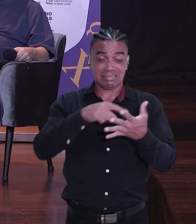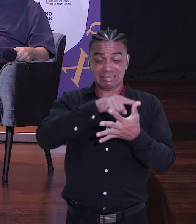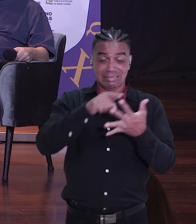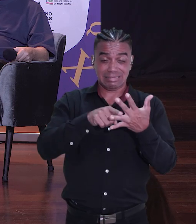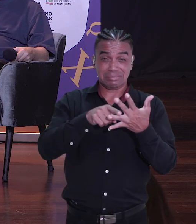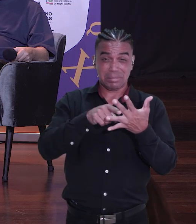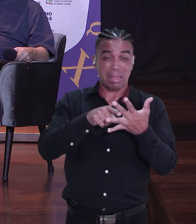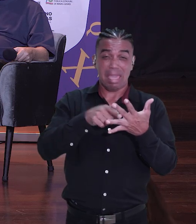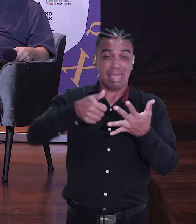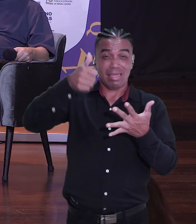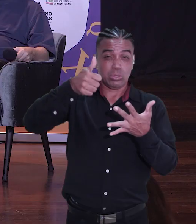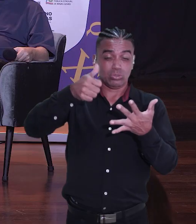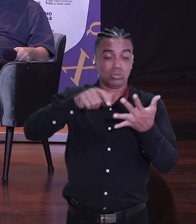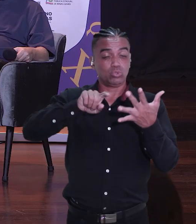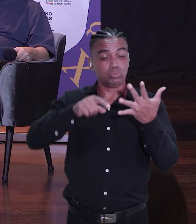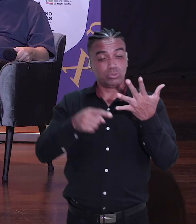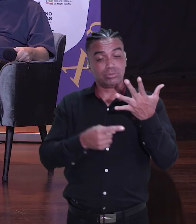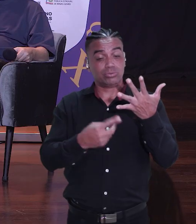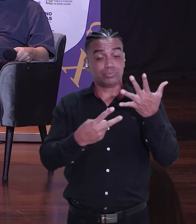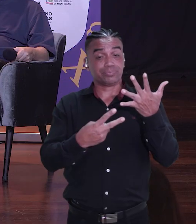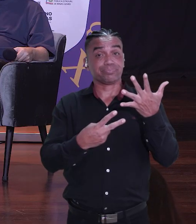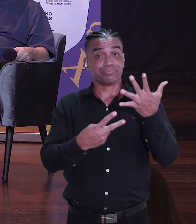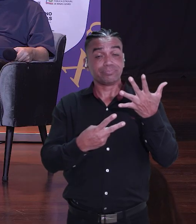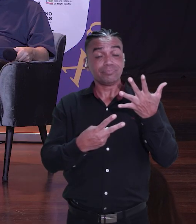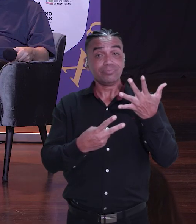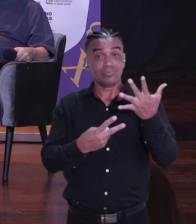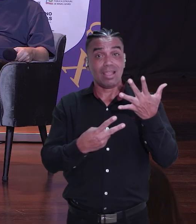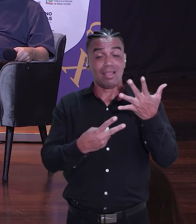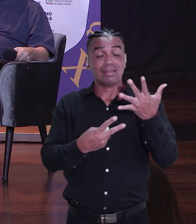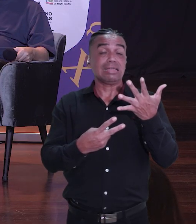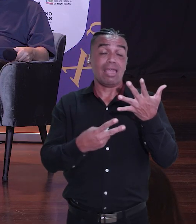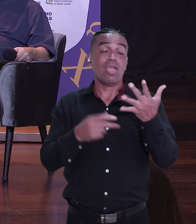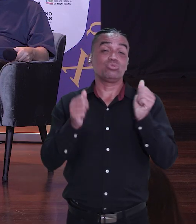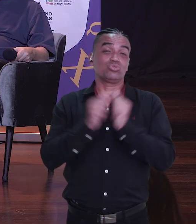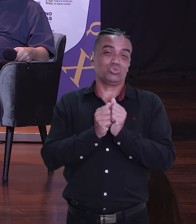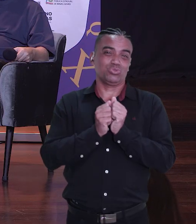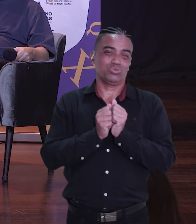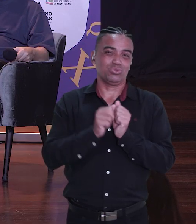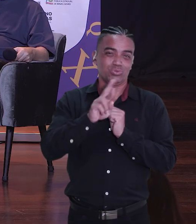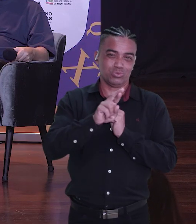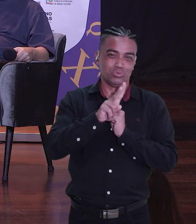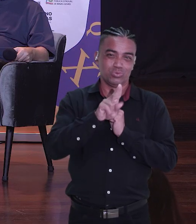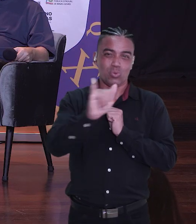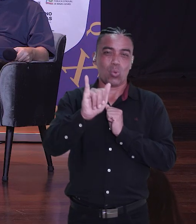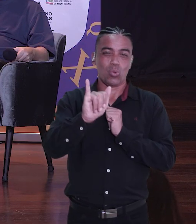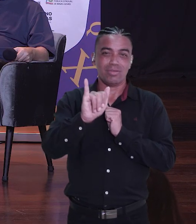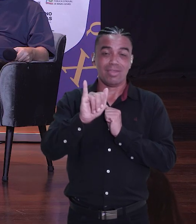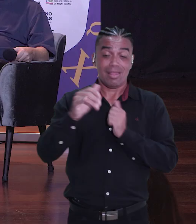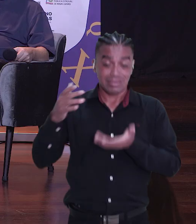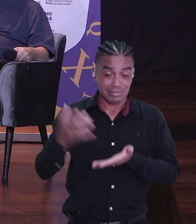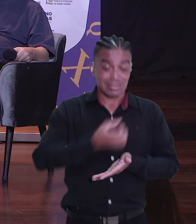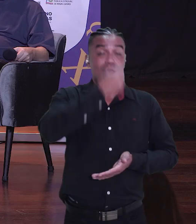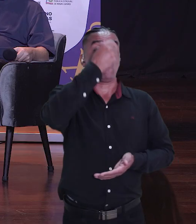ainda não conhecia ele, mas os últimos 4 desses 7, eu estava ao lado dele e eu vi como